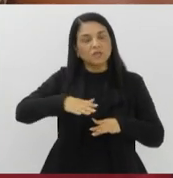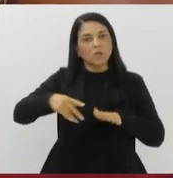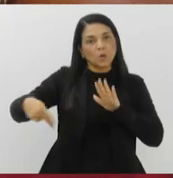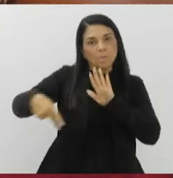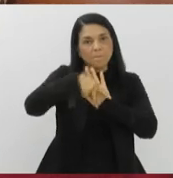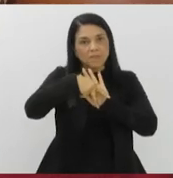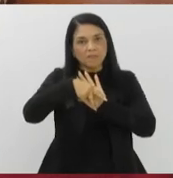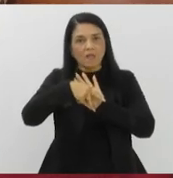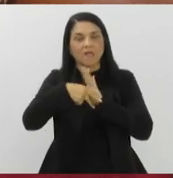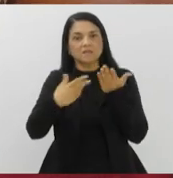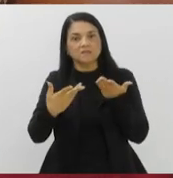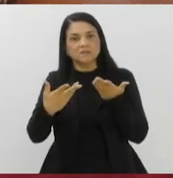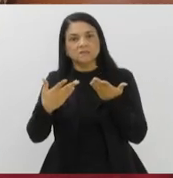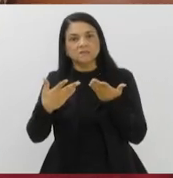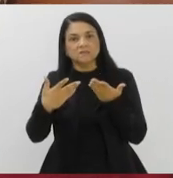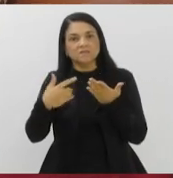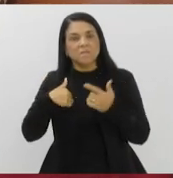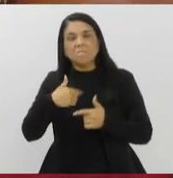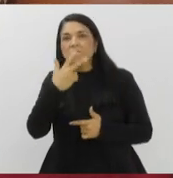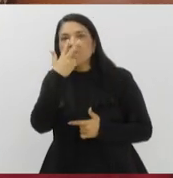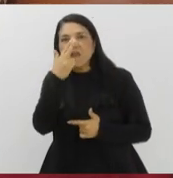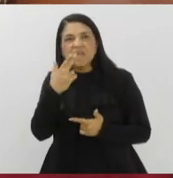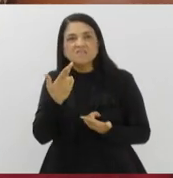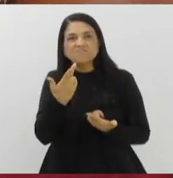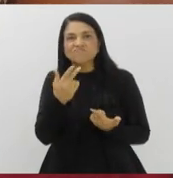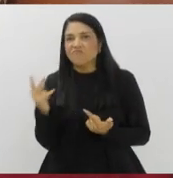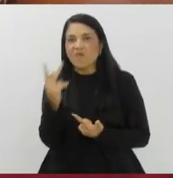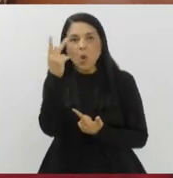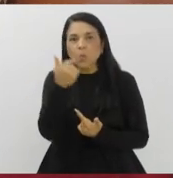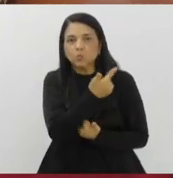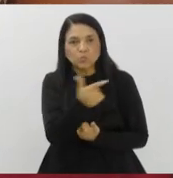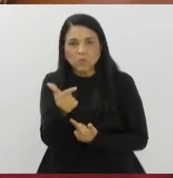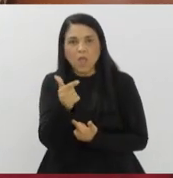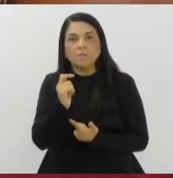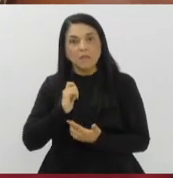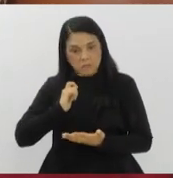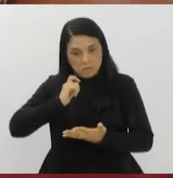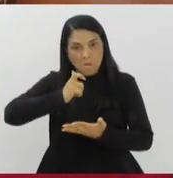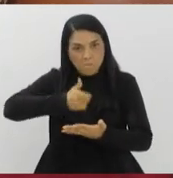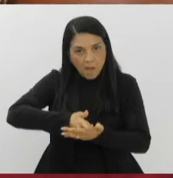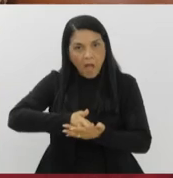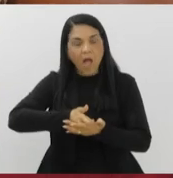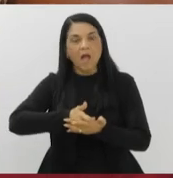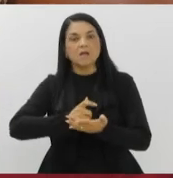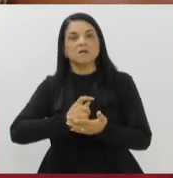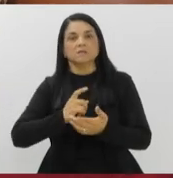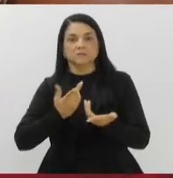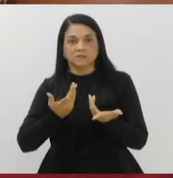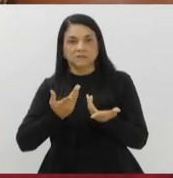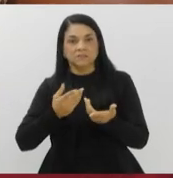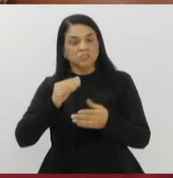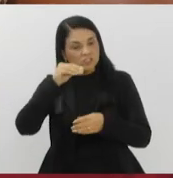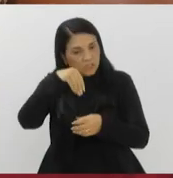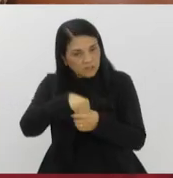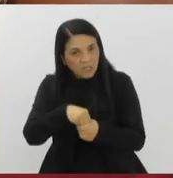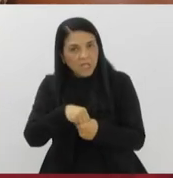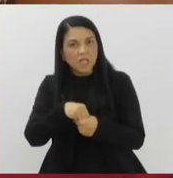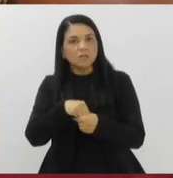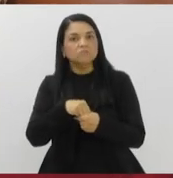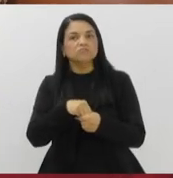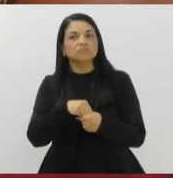trabalhando lá, a gente não é ninguém, mas a gente paga, a gente é pescador artesanal, a gente está lá dentro, a gente está tendo as